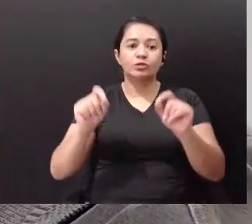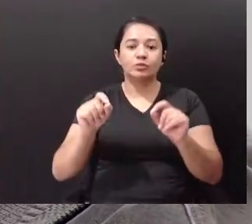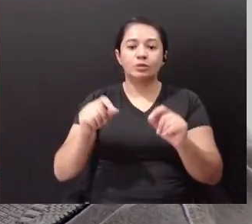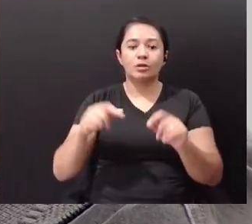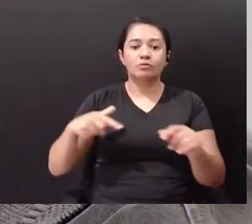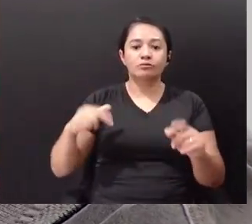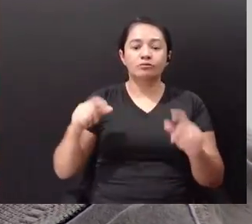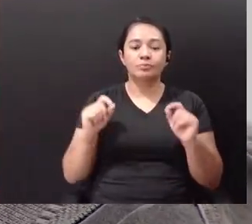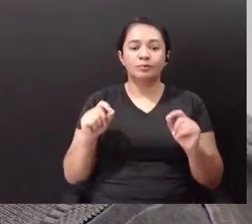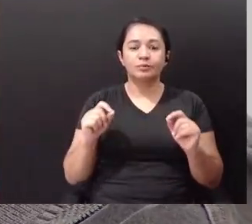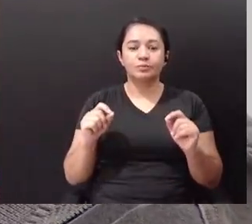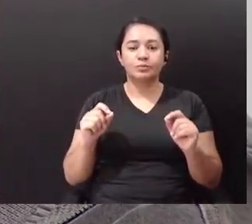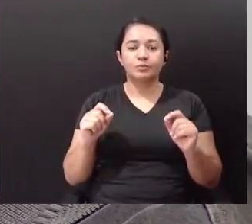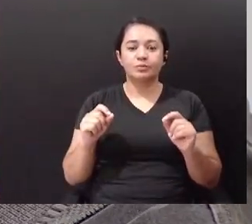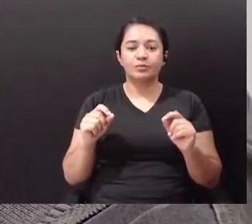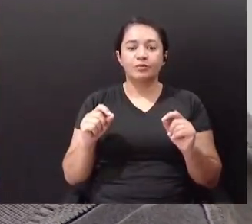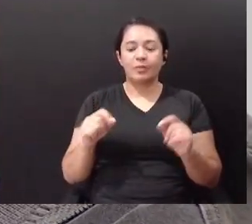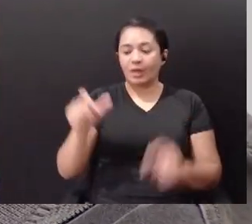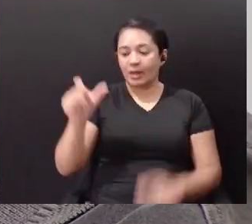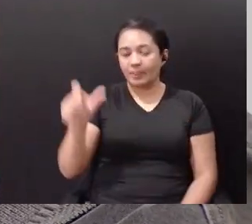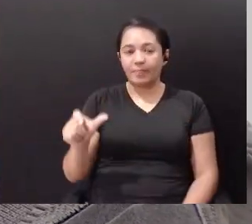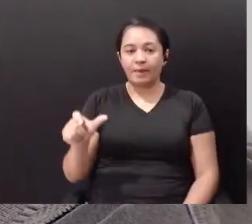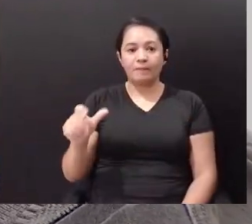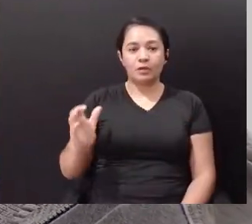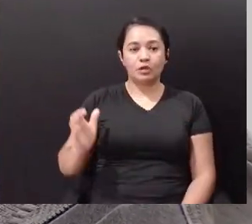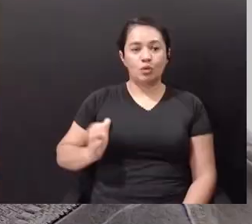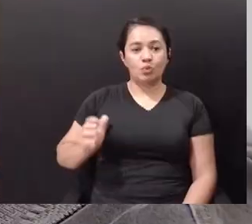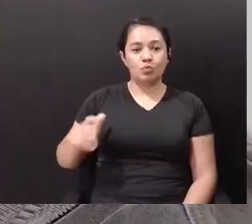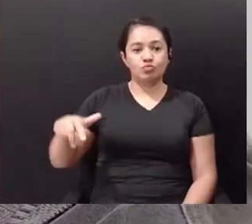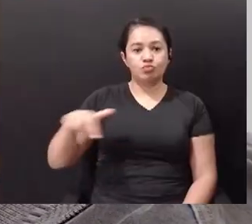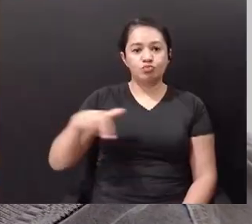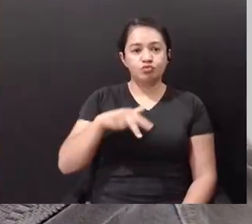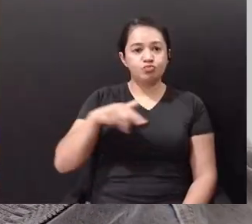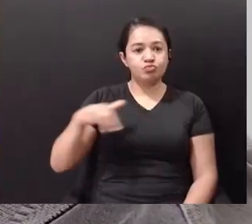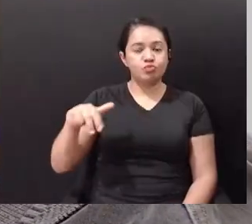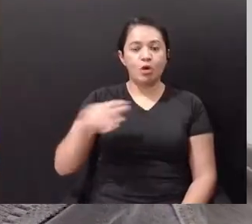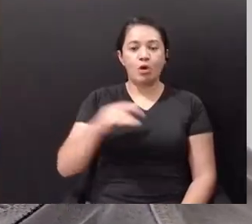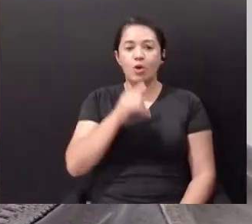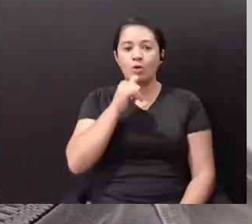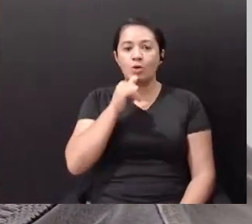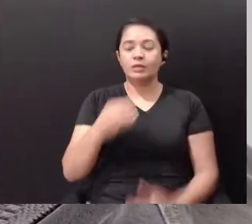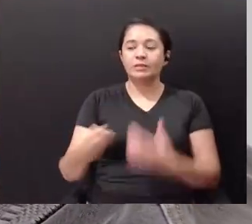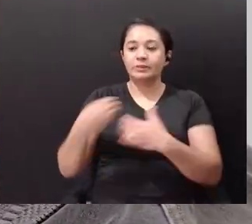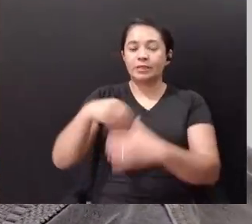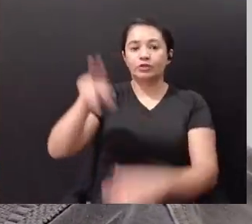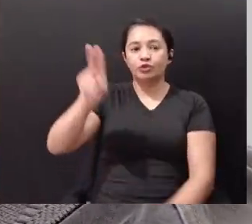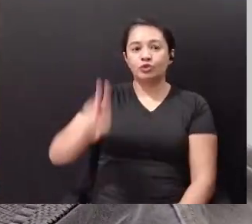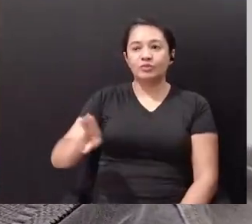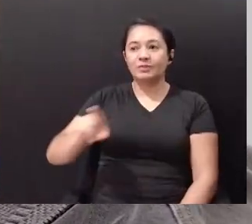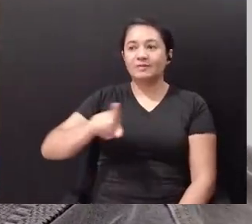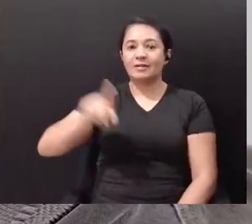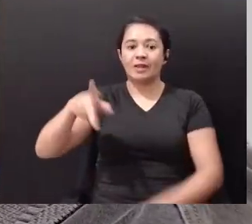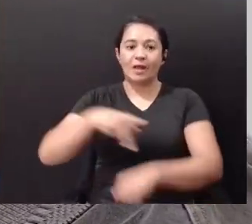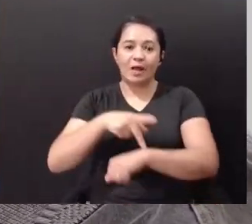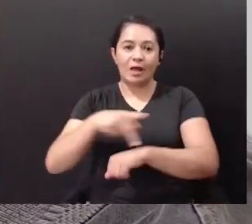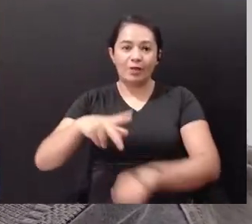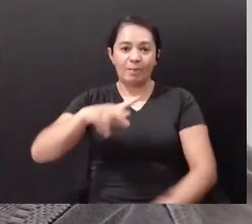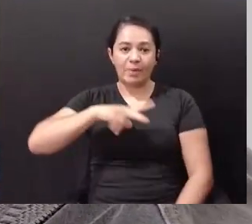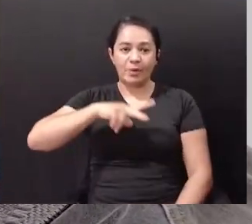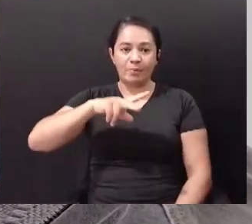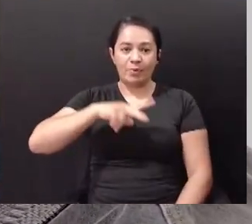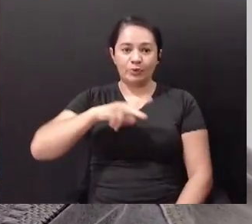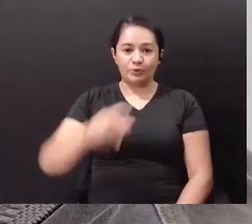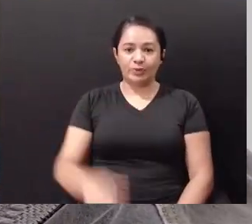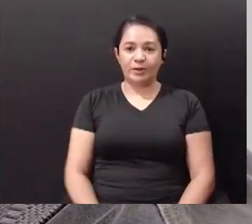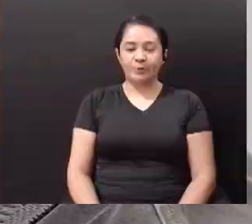desses sujeitos de elite para, por exemplo, universidades em Portugal e em outras regiões. Vale lembrar que com a